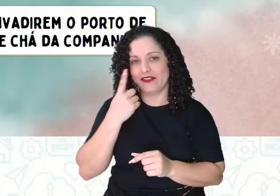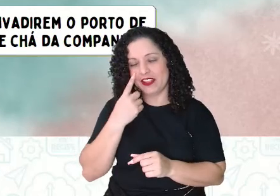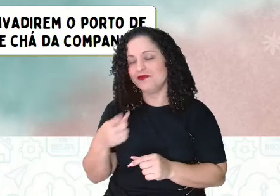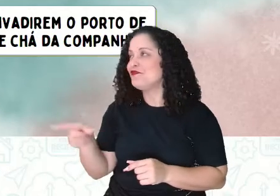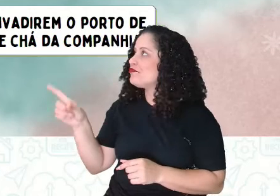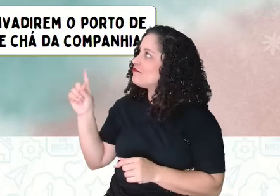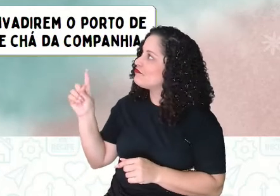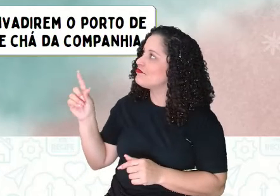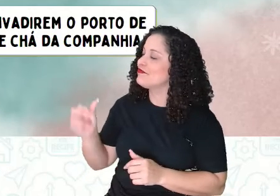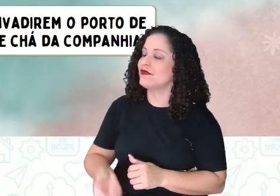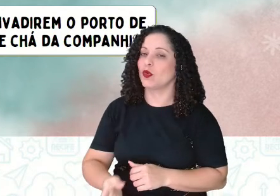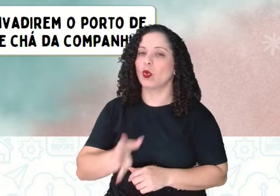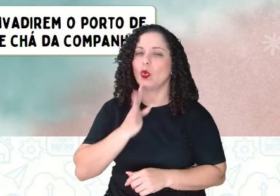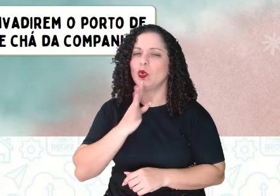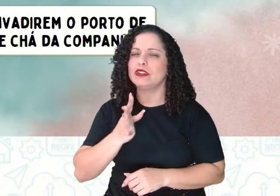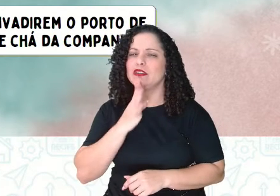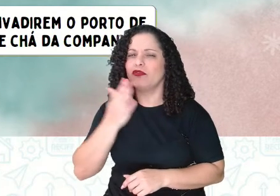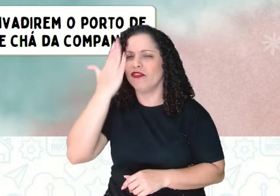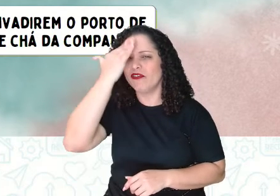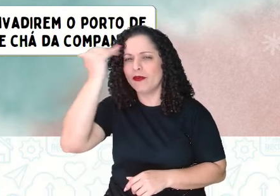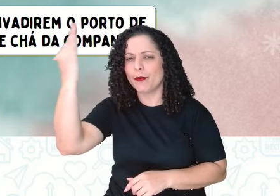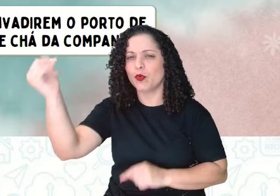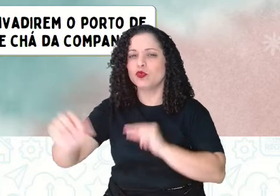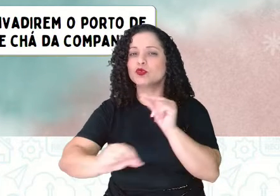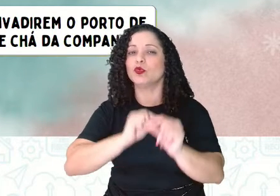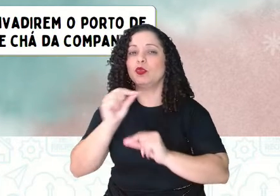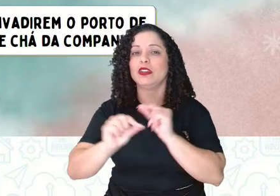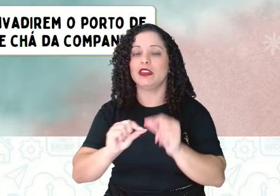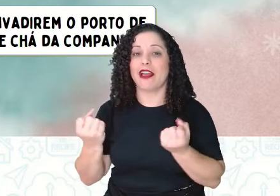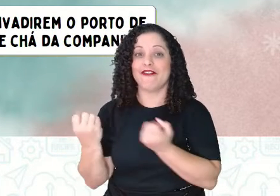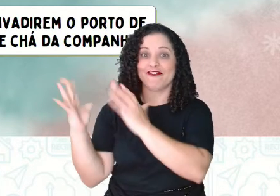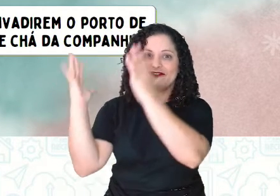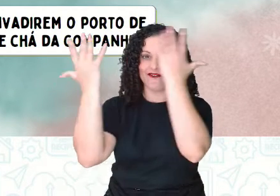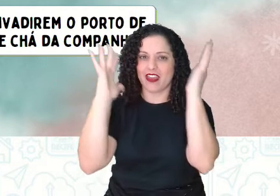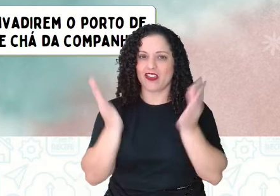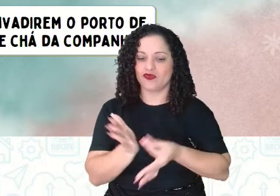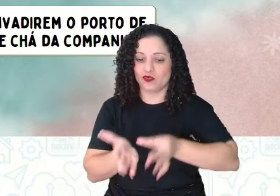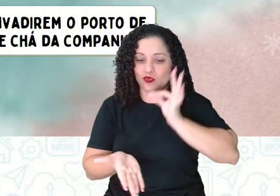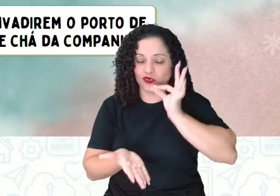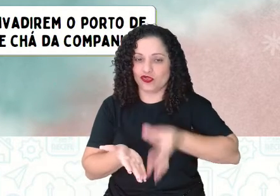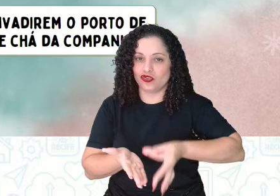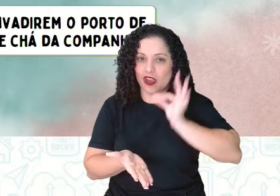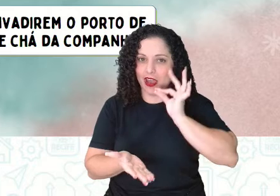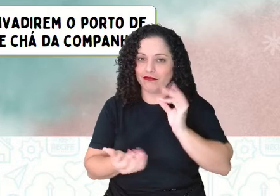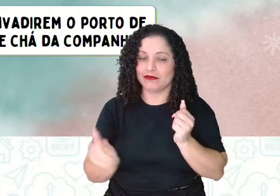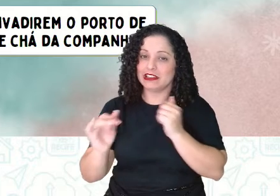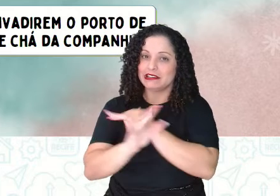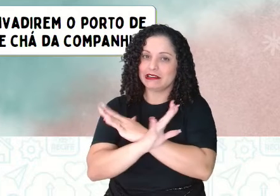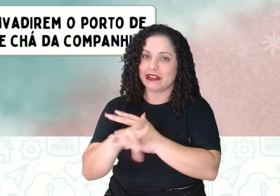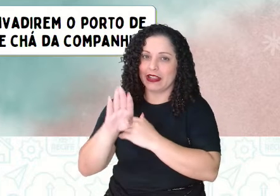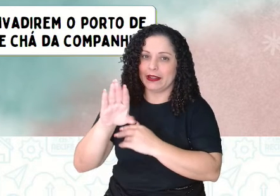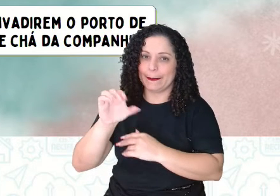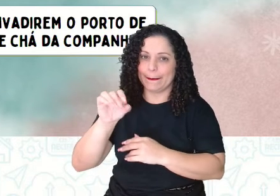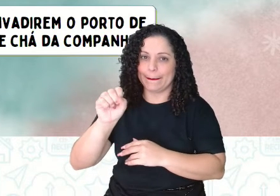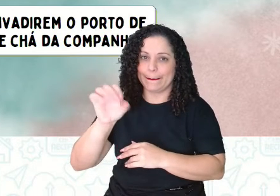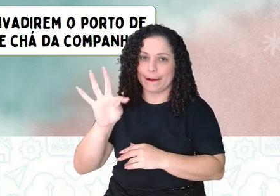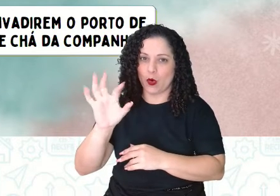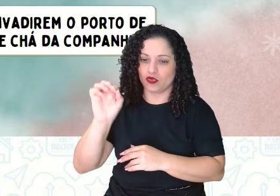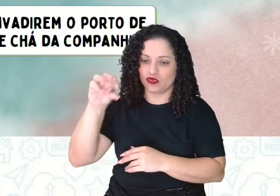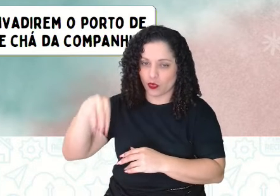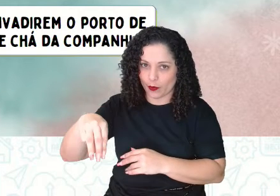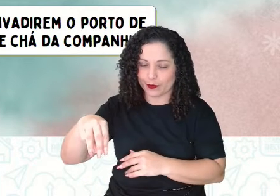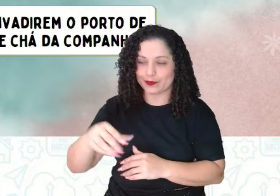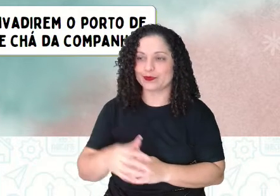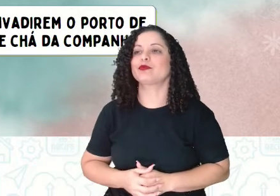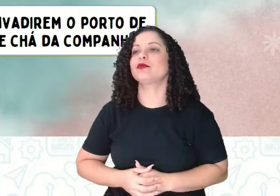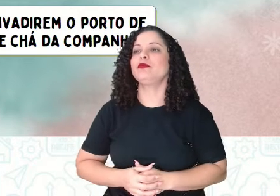que ficou conhecido como a Festa do Chá de Boston, né? Onde 150 colonos disfarçados de